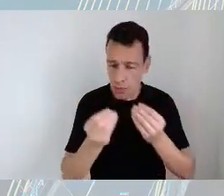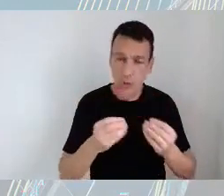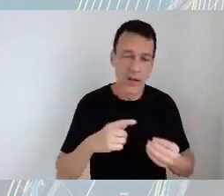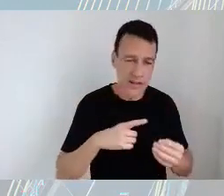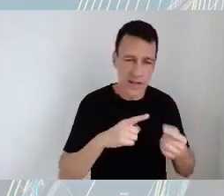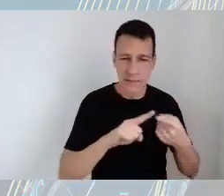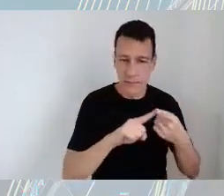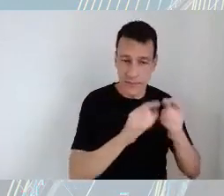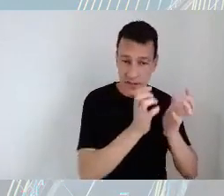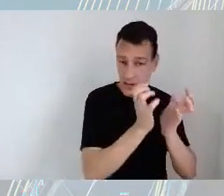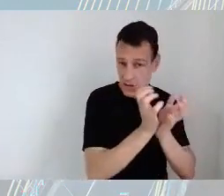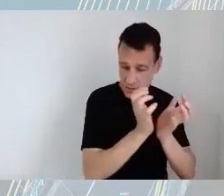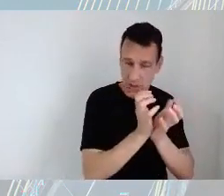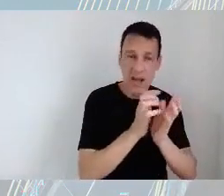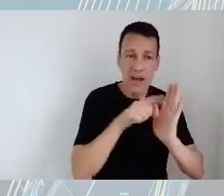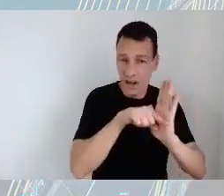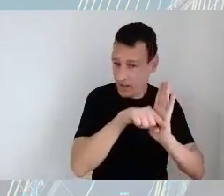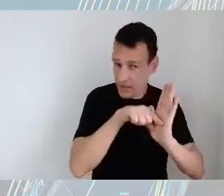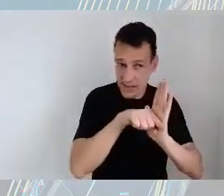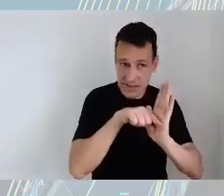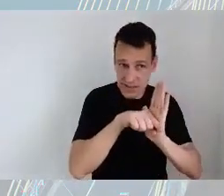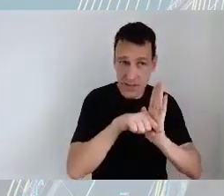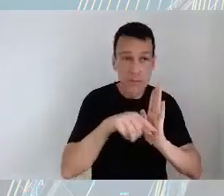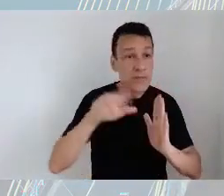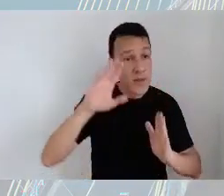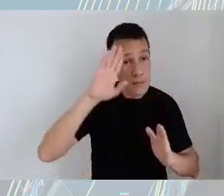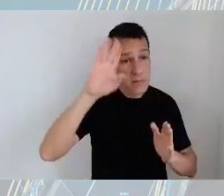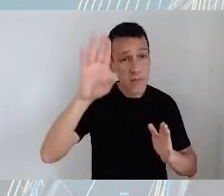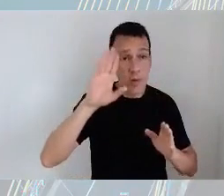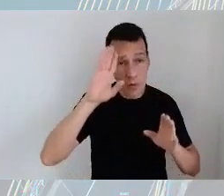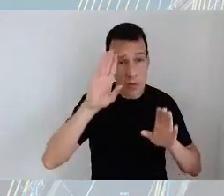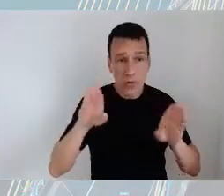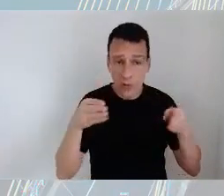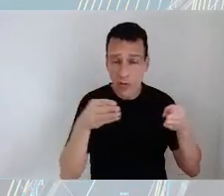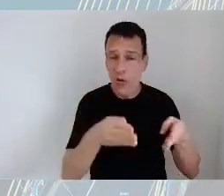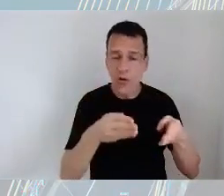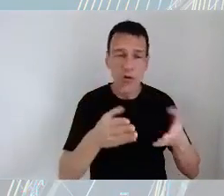de análise que está principalmente focado em saber, na análise